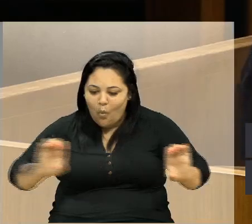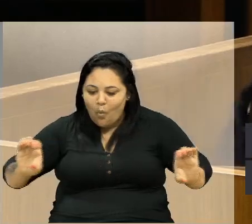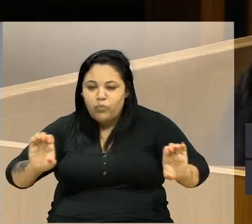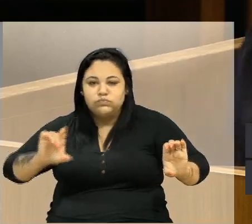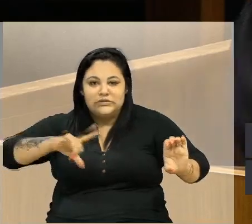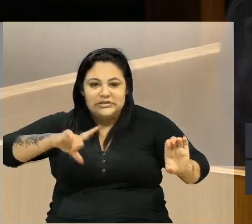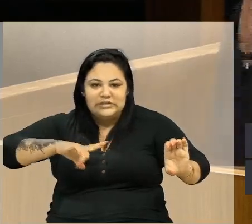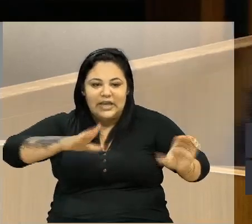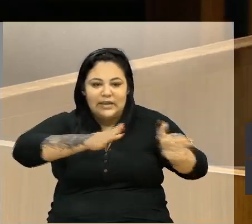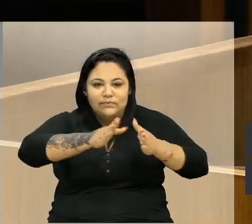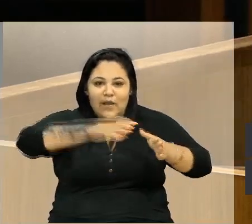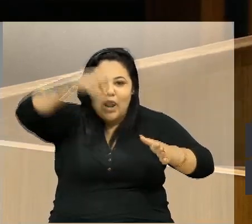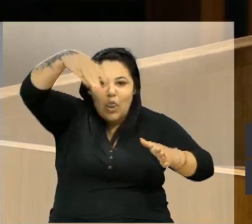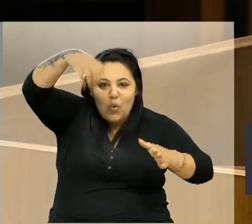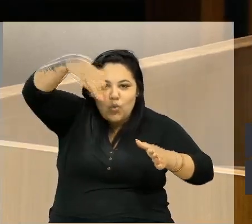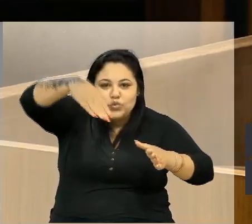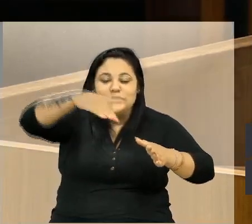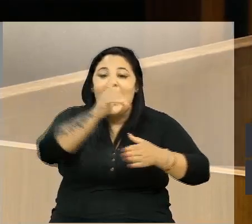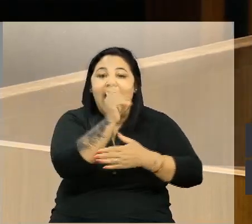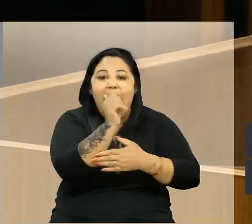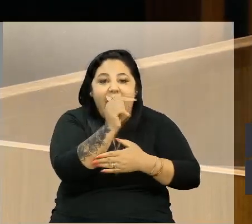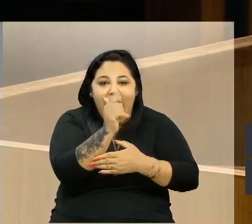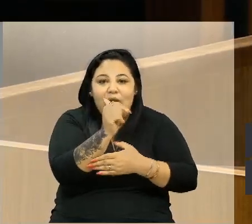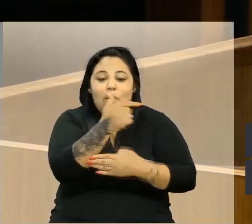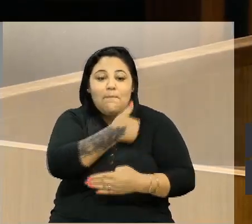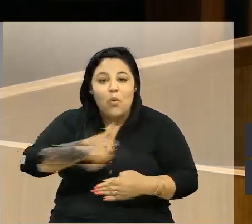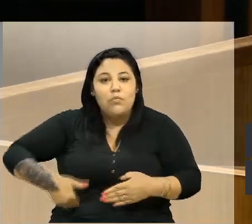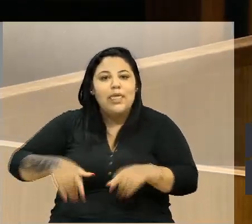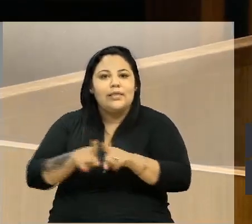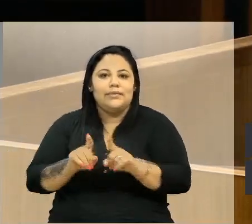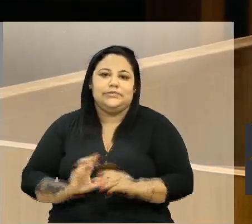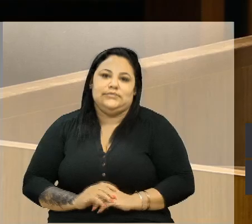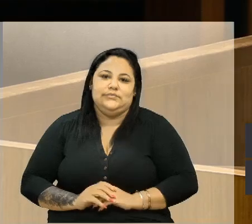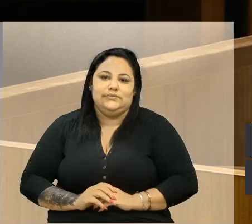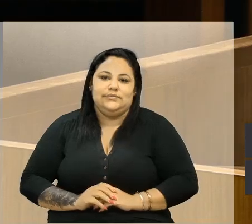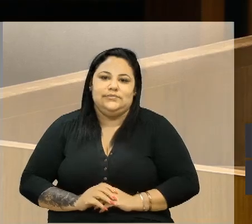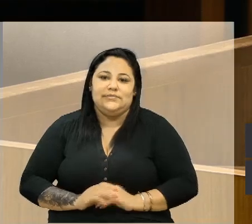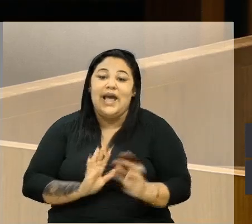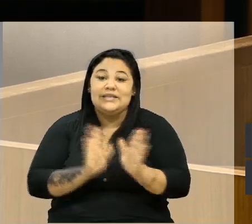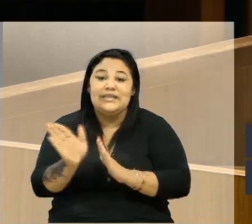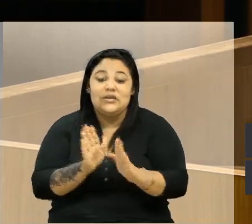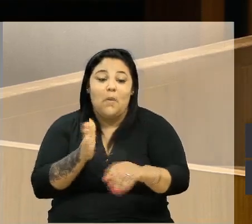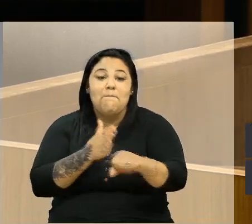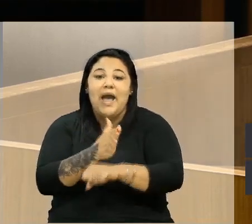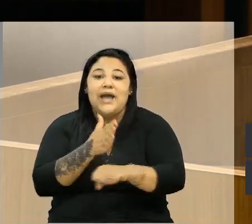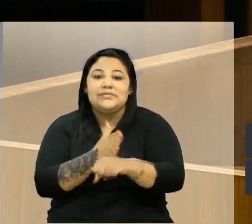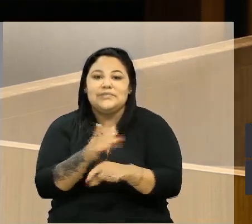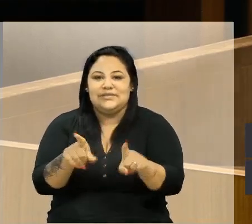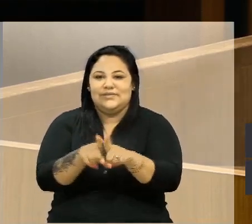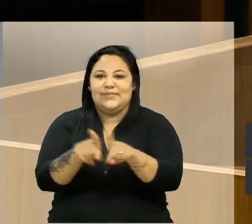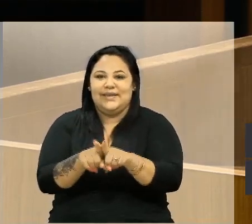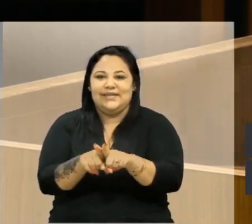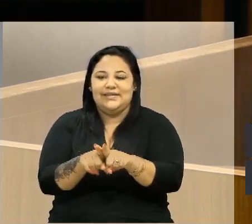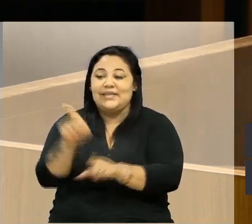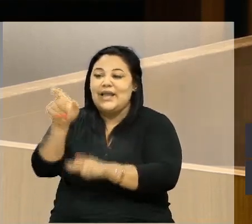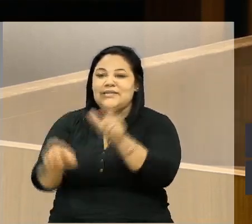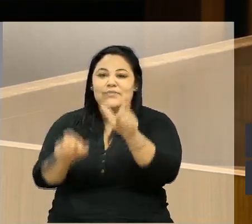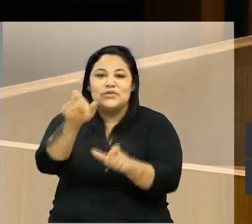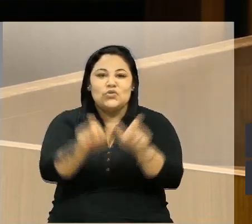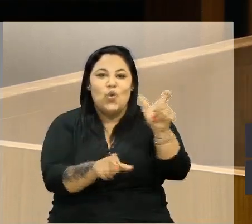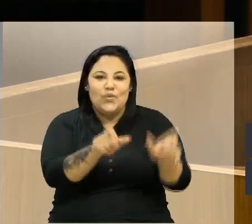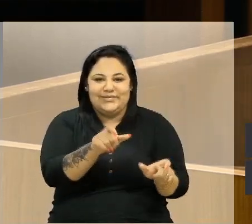água, luz, iluminação pública, né? E acesso à participação das pessoas